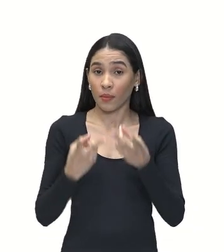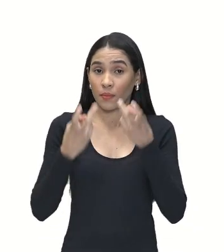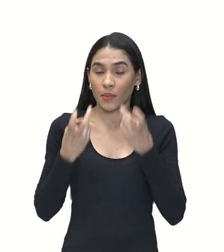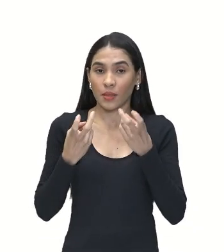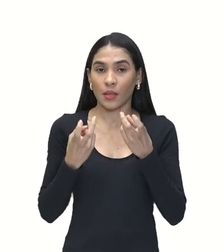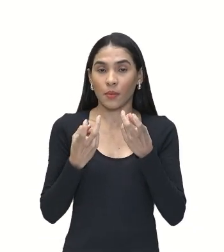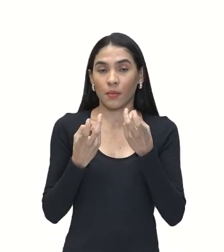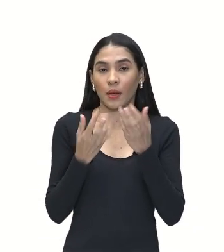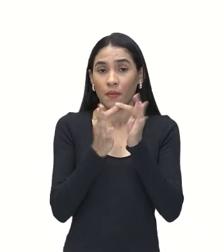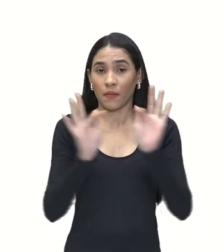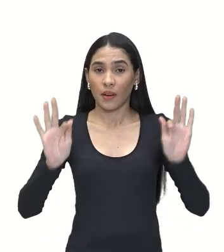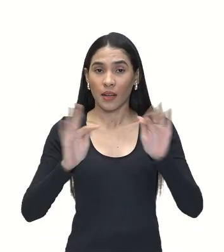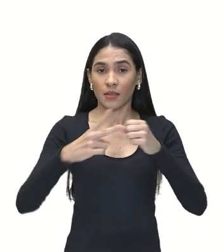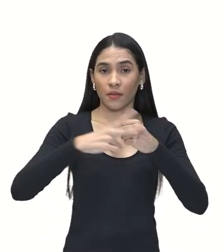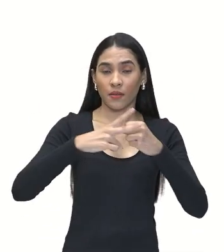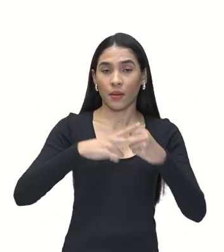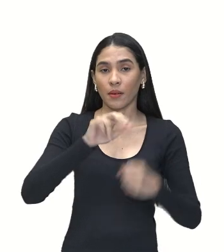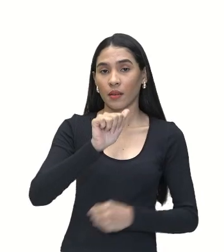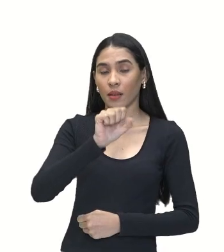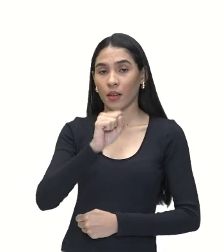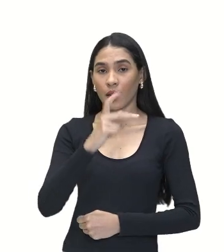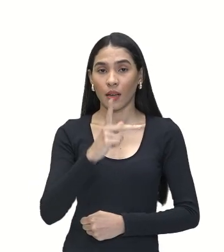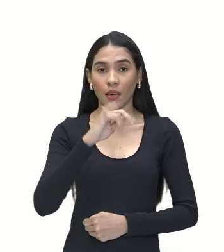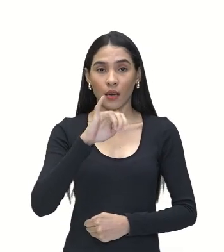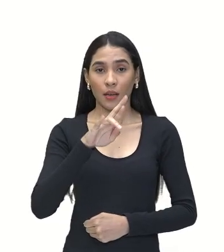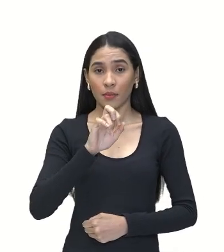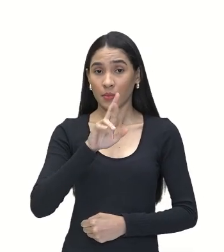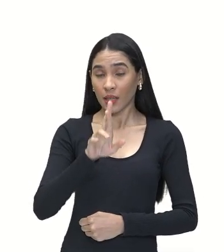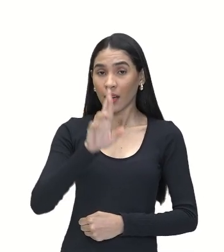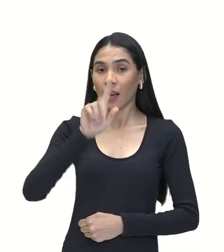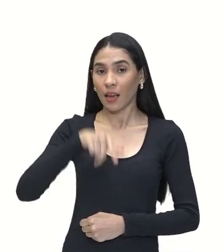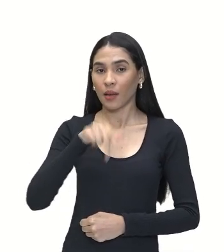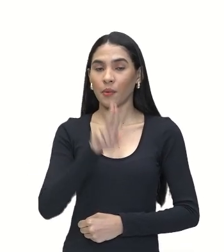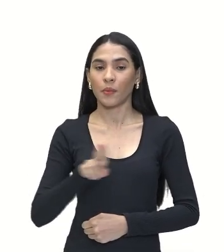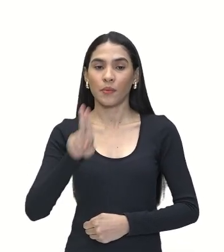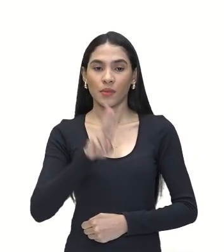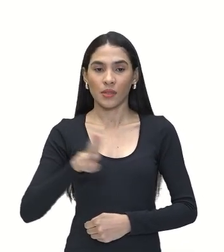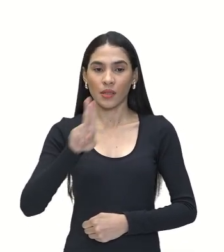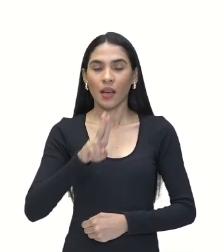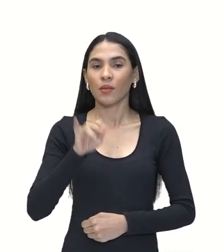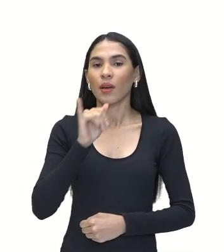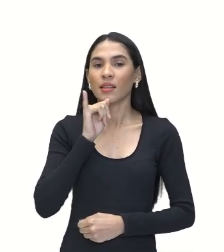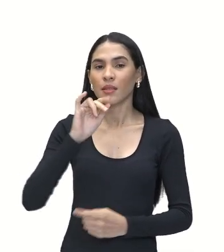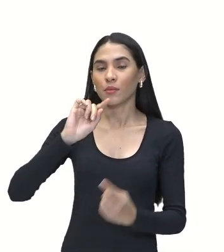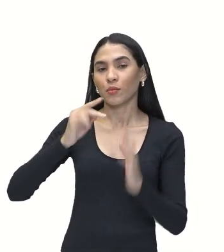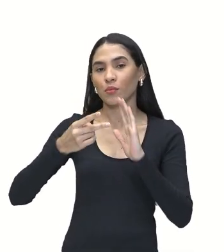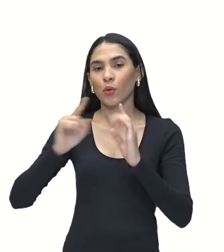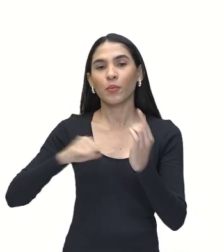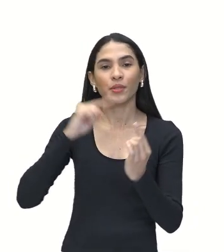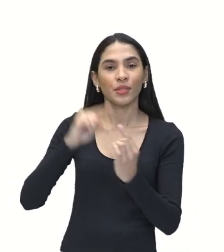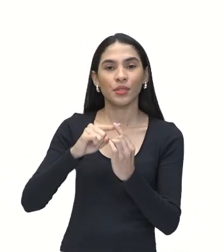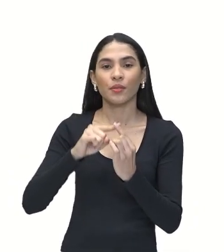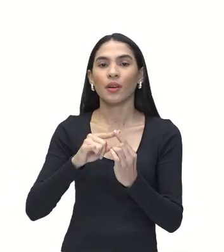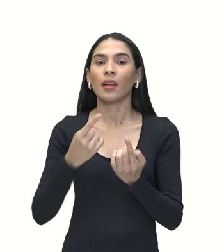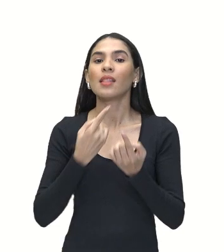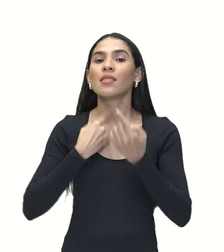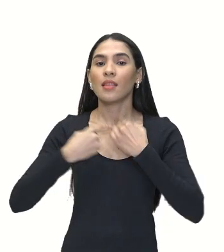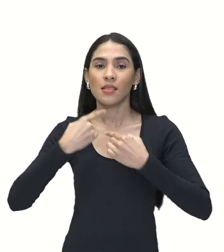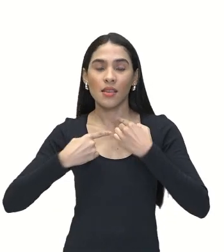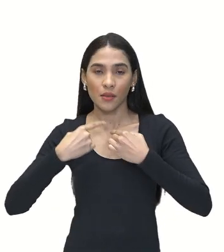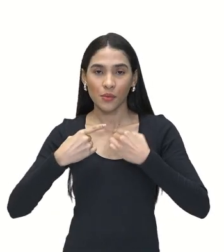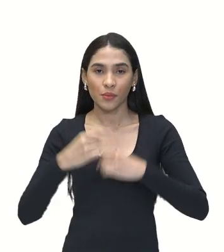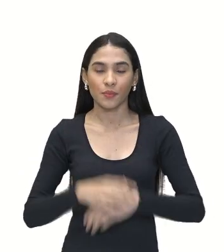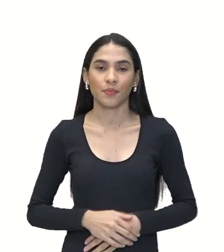nosso verbo aspirar aqui está sendo utilizado com esse sentido de